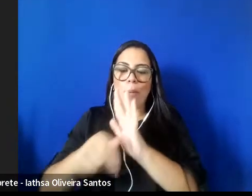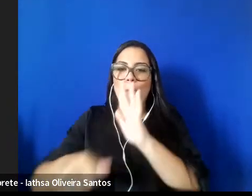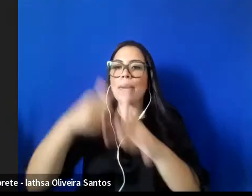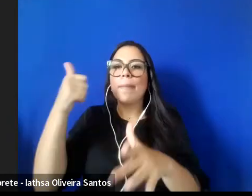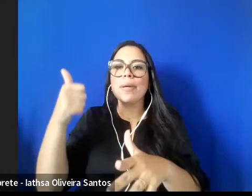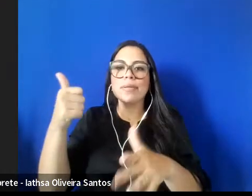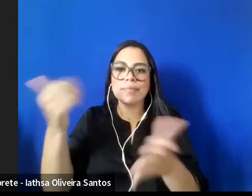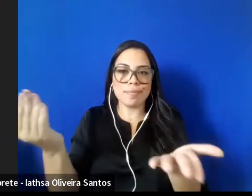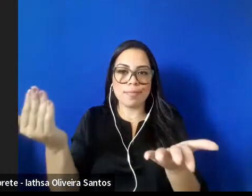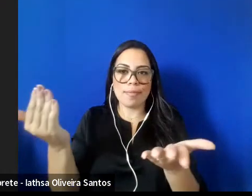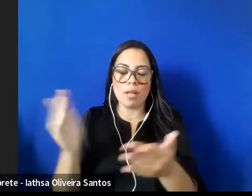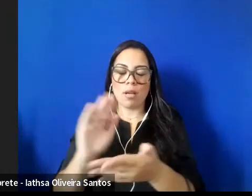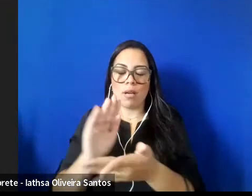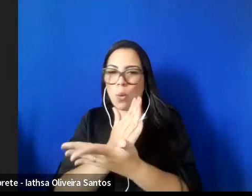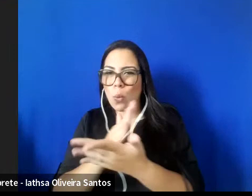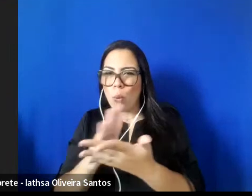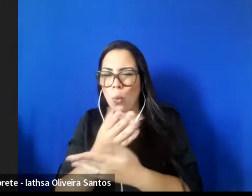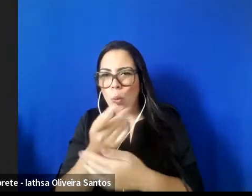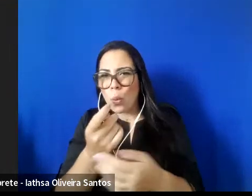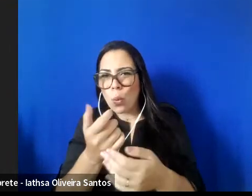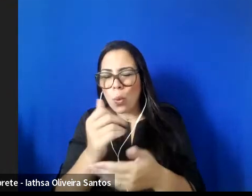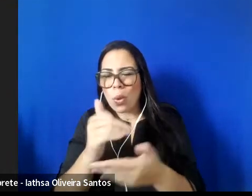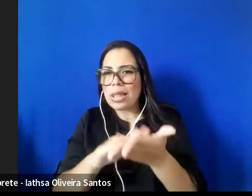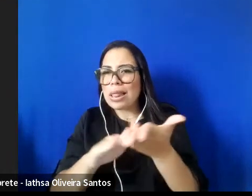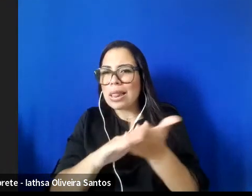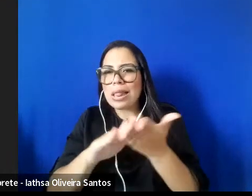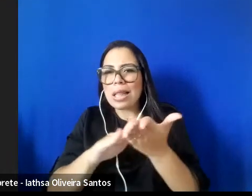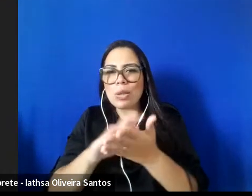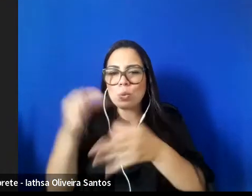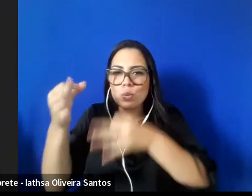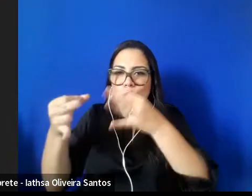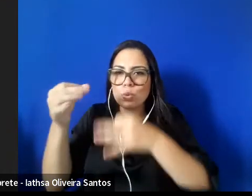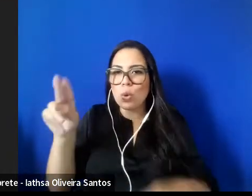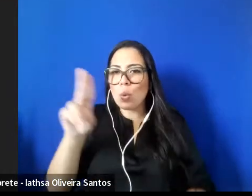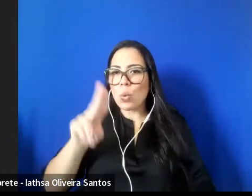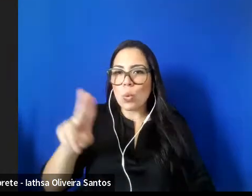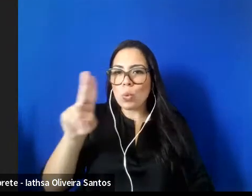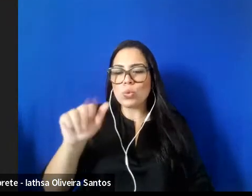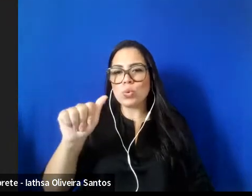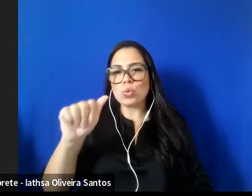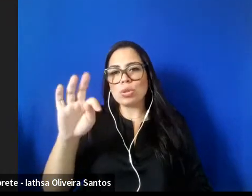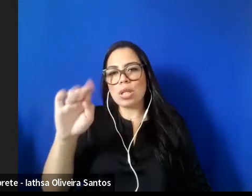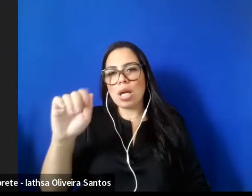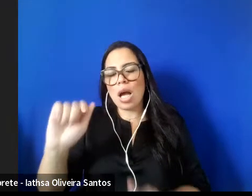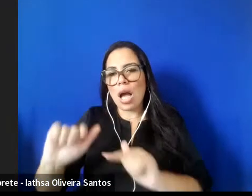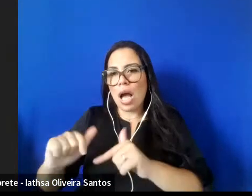Praticamente nenhum juiz usa dos instrumentos processuais. Atos concertados,